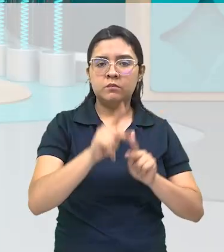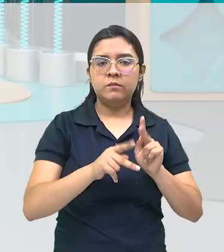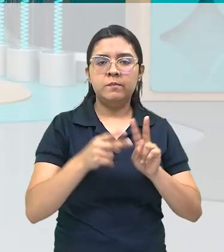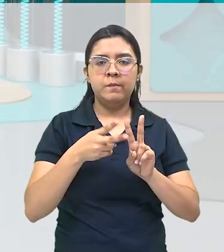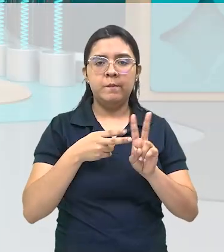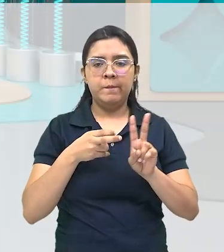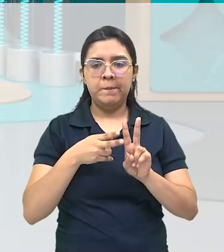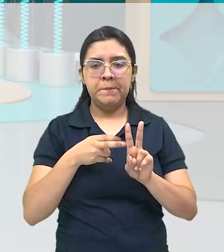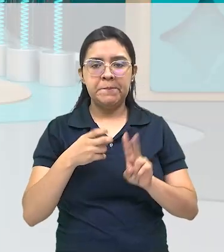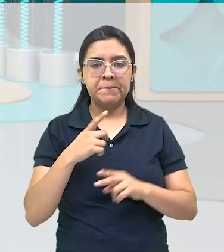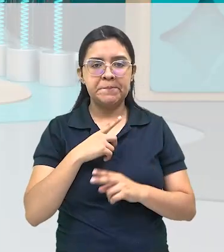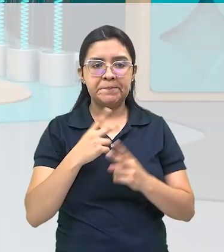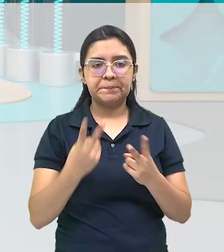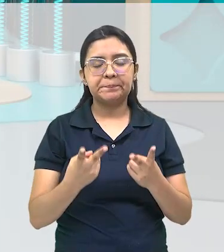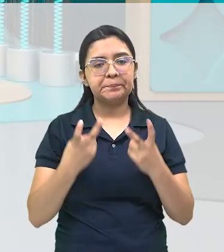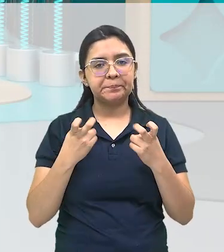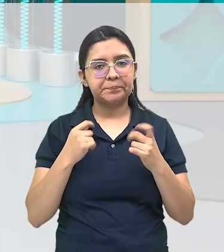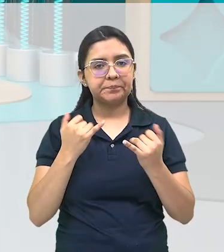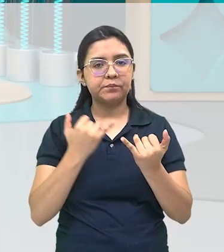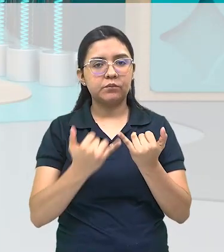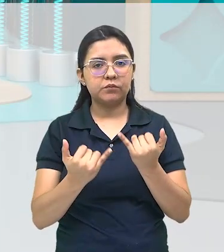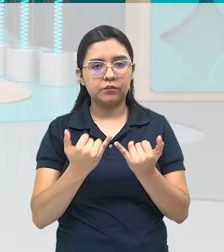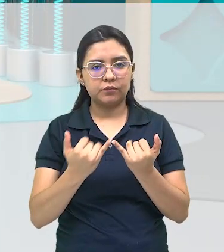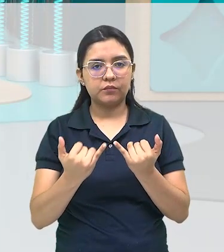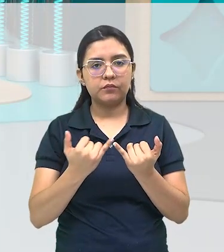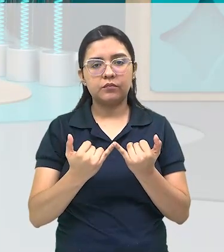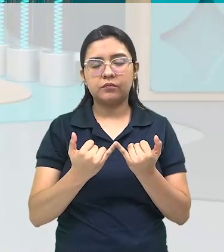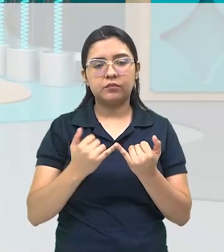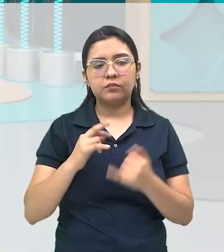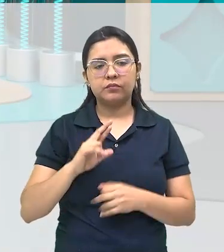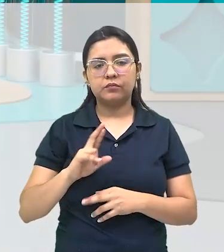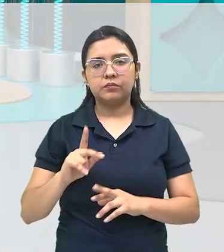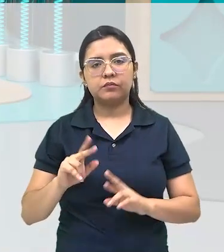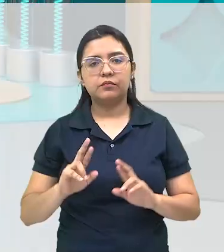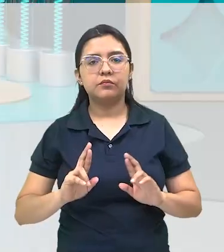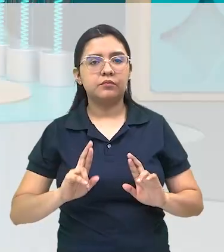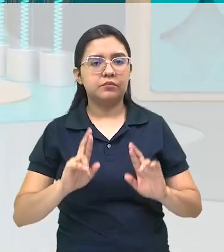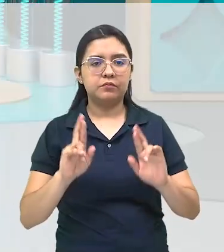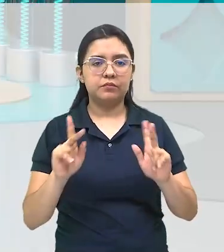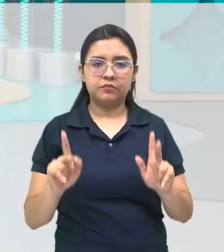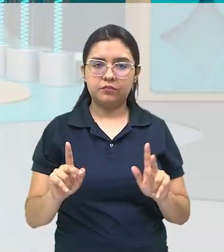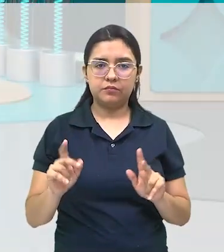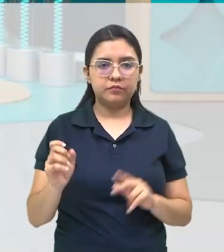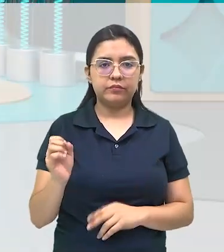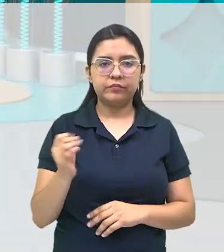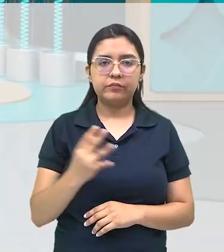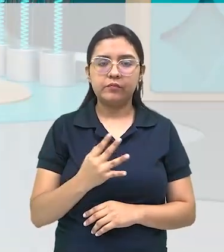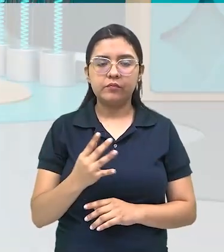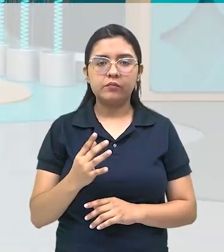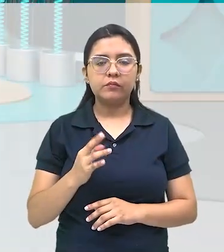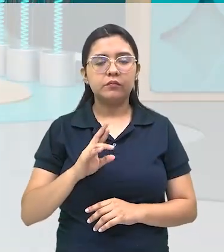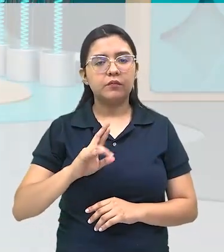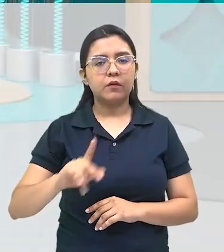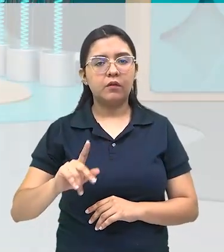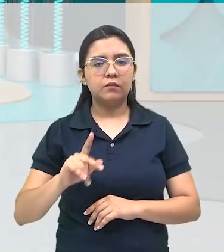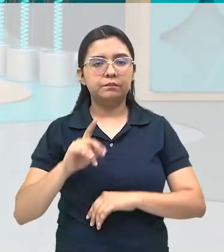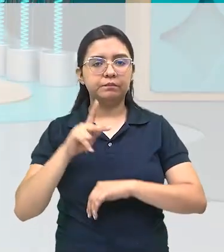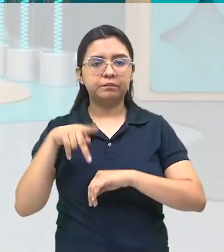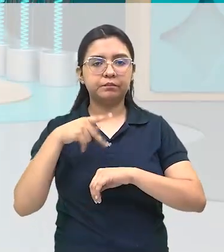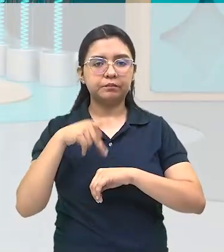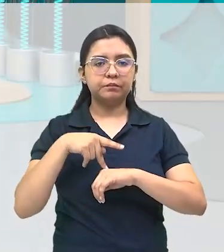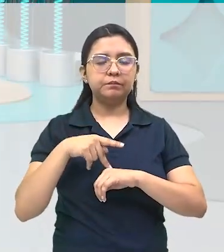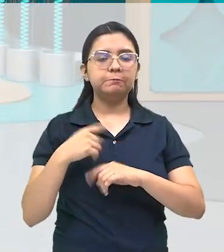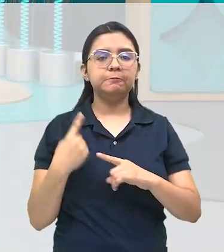Então vejam como existe uma semelhança, né? Então não é algo diferente, não é algo novo, não. Não é só lá porque lá é um